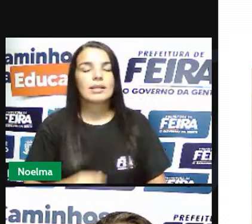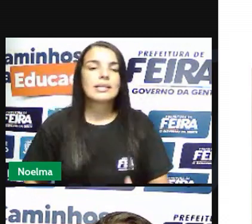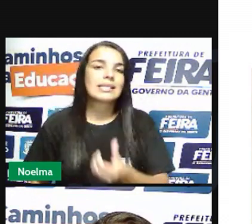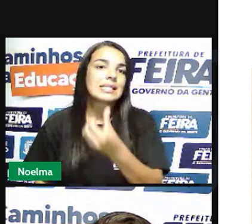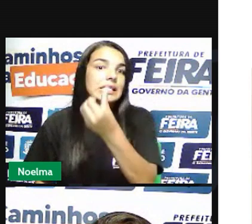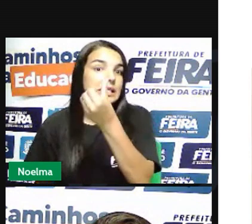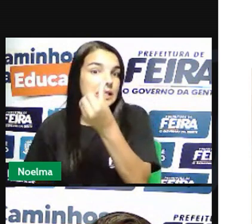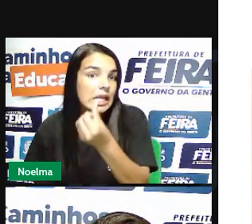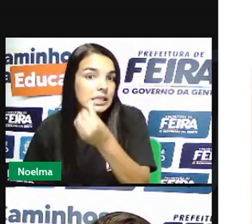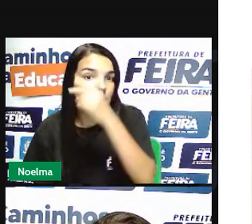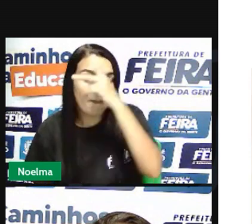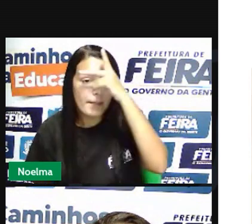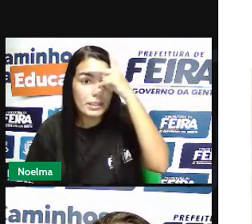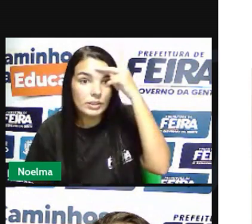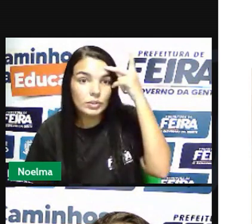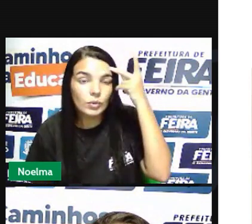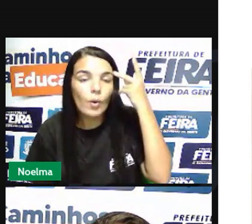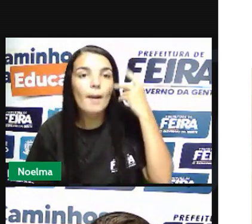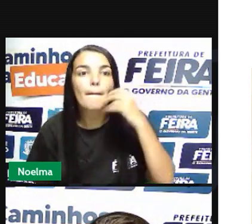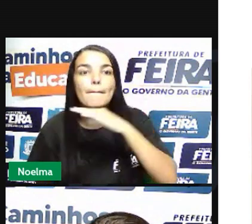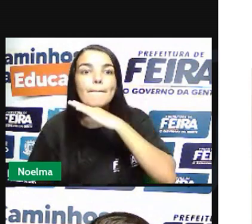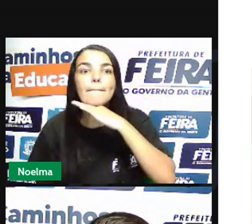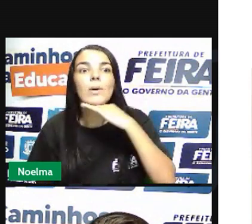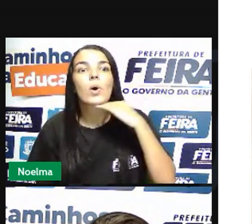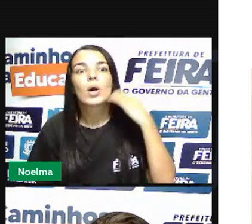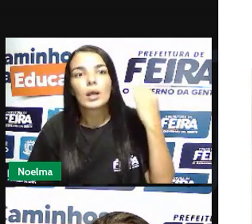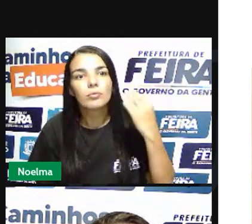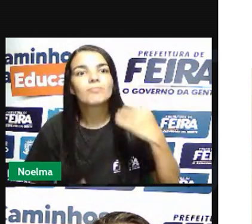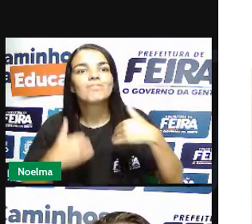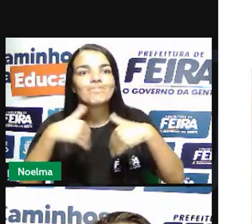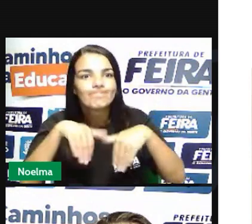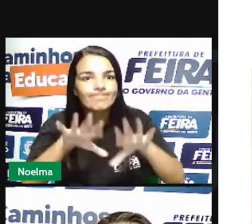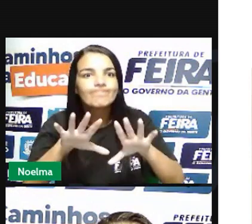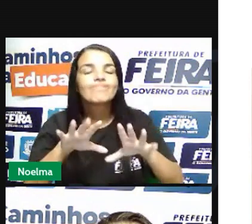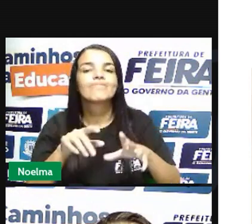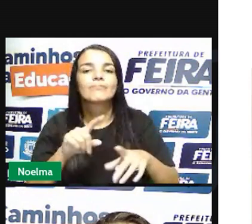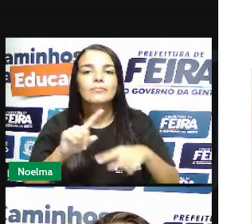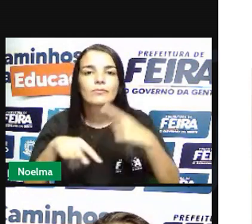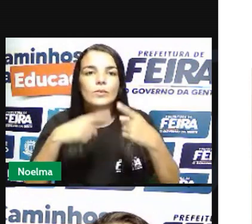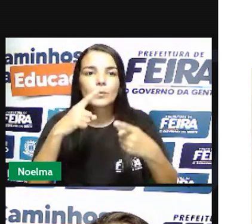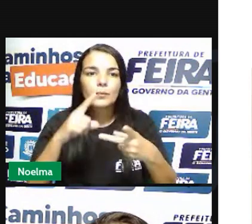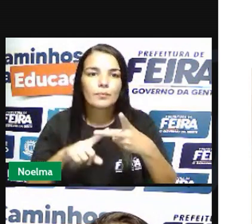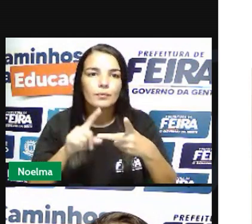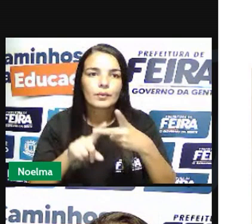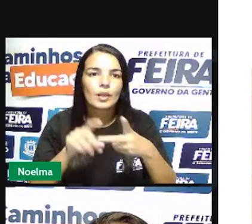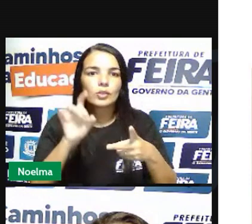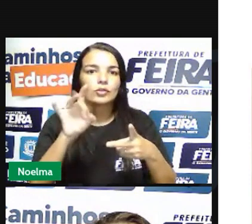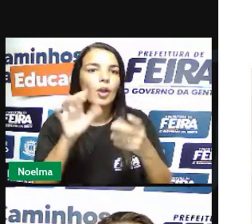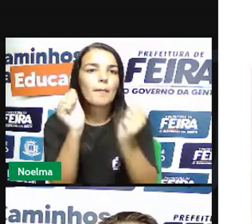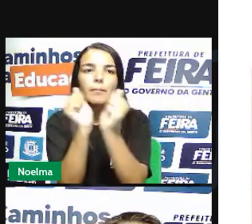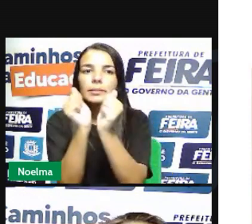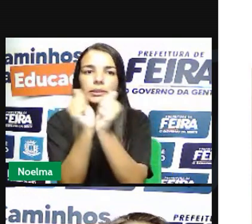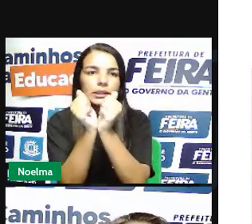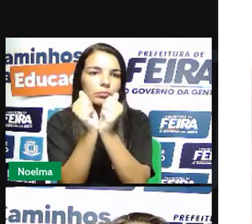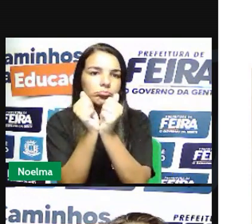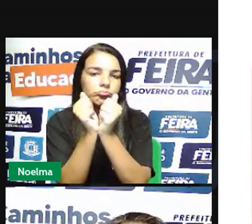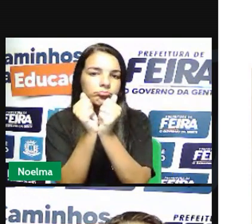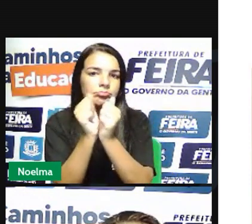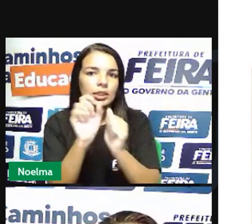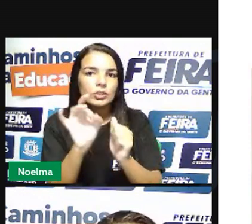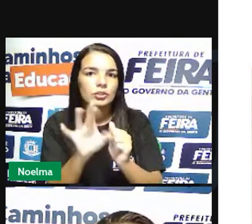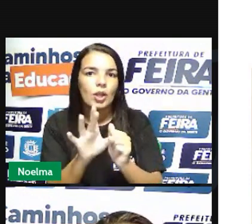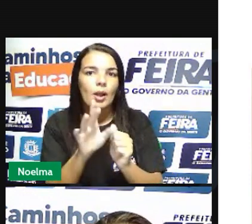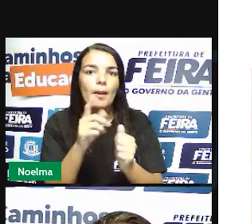foram condenados à morte por crime de lesa majestade. Os demais tiveram penas de degredo ou prisão. O que são penas de